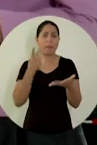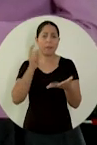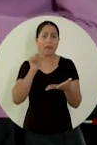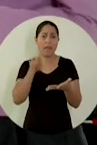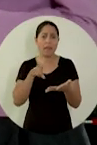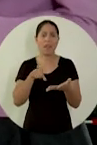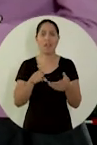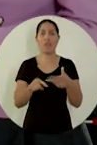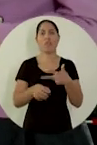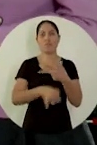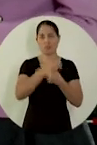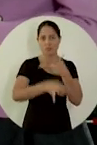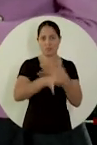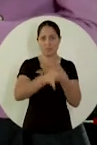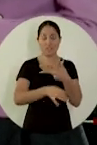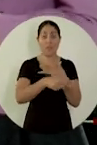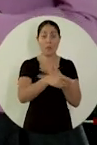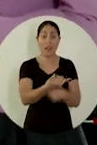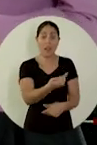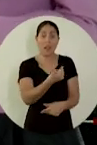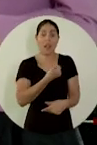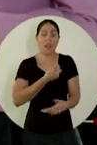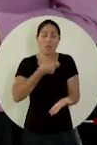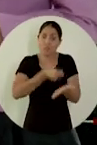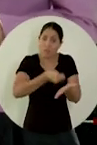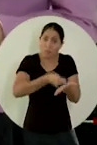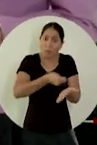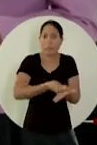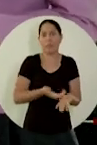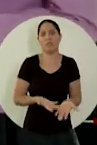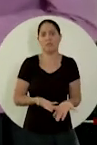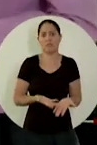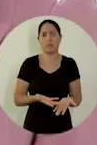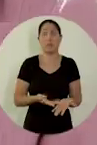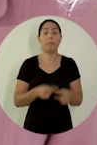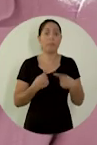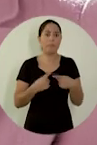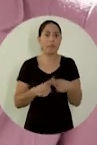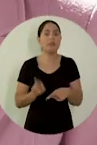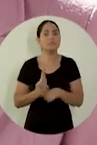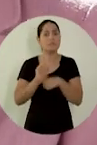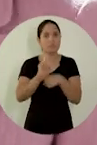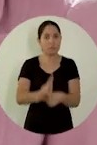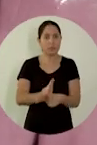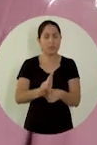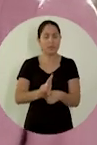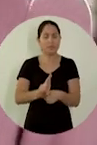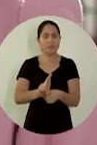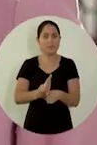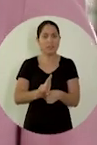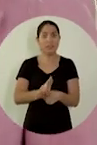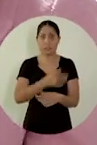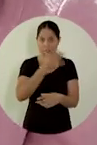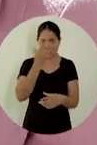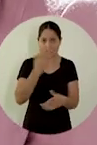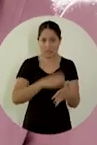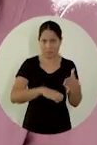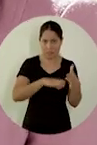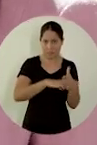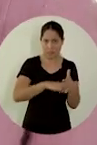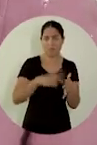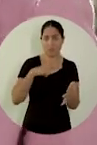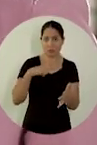para cobrar do Judiciário atuações específicas no que se refere às responsabilidades tanto